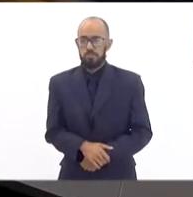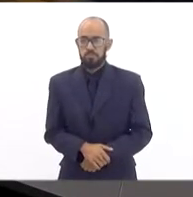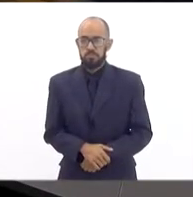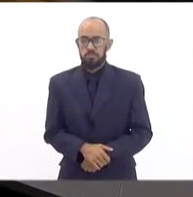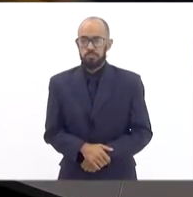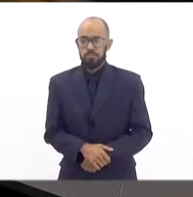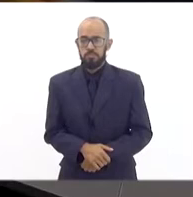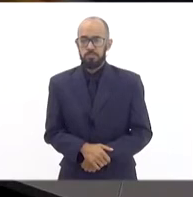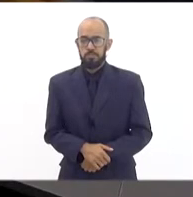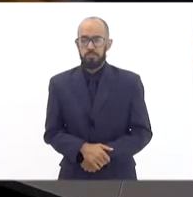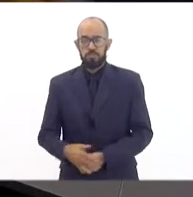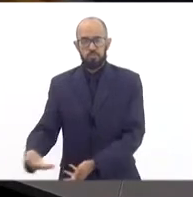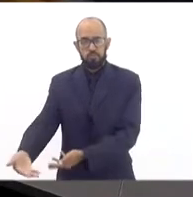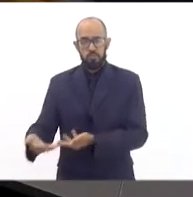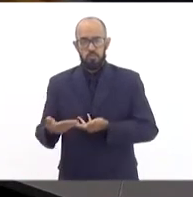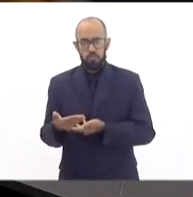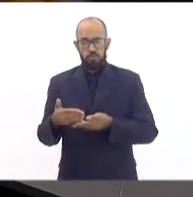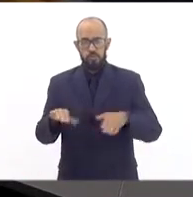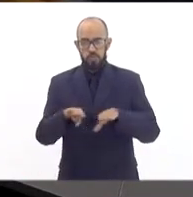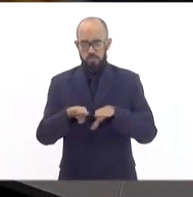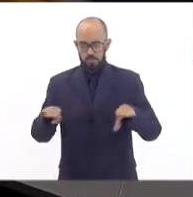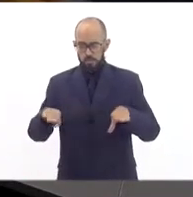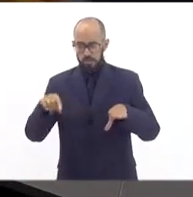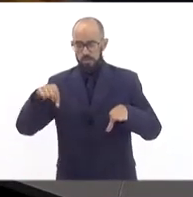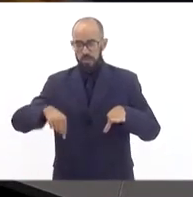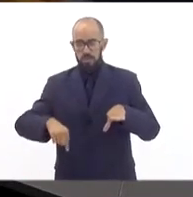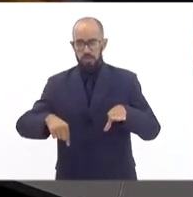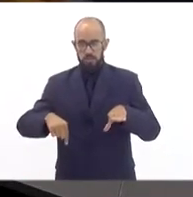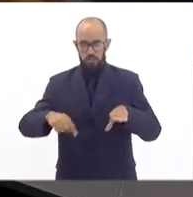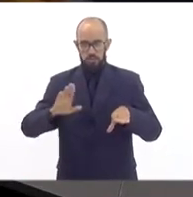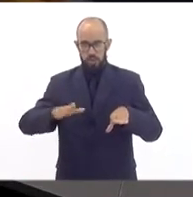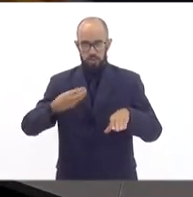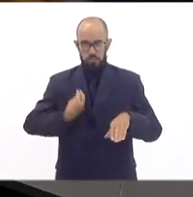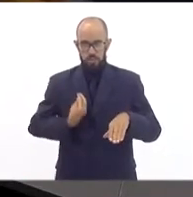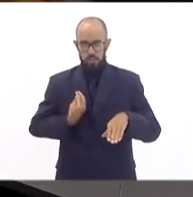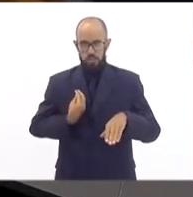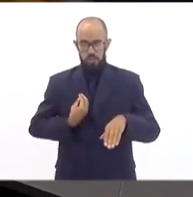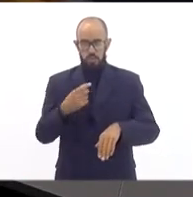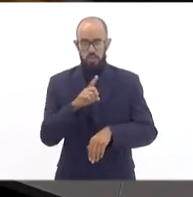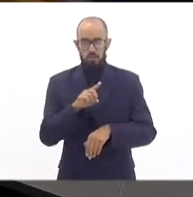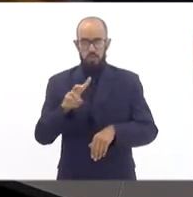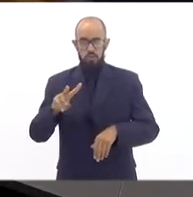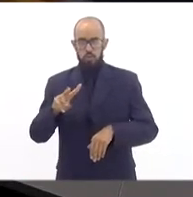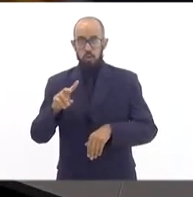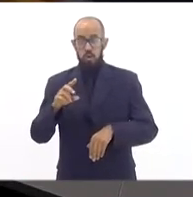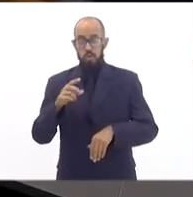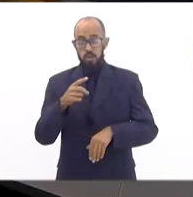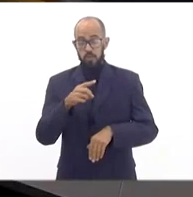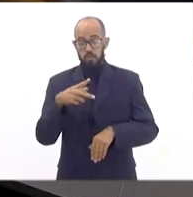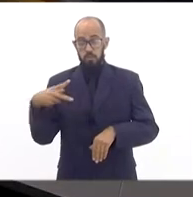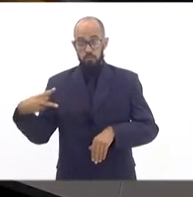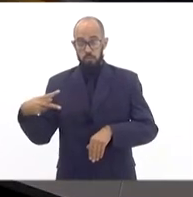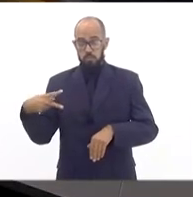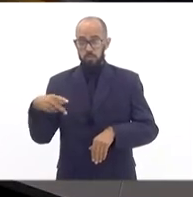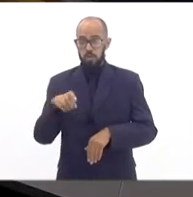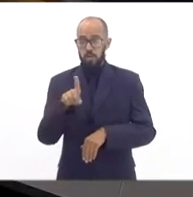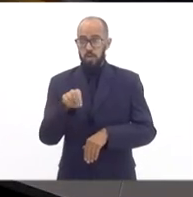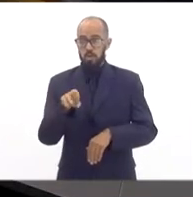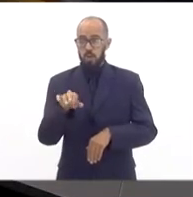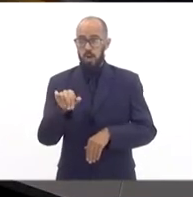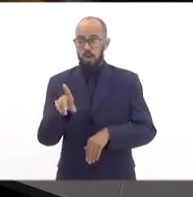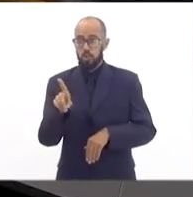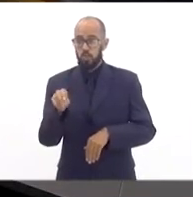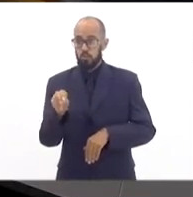Eu queria chamar para fazer parte da mesa. Já está presente aqui o nosso defensor público, o doutor Eduardo Scholl, está aqui com a gente. Obrigada pela presença.